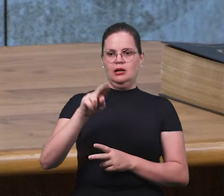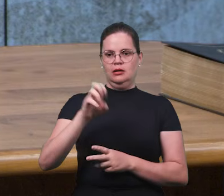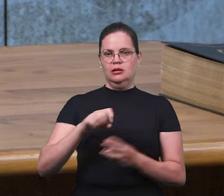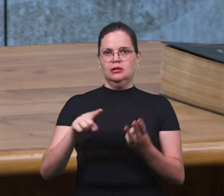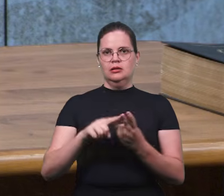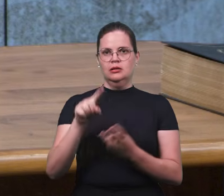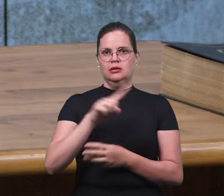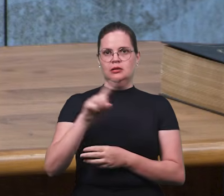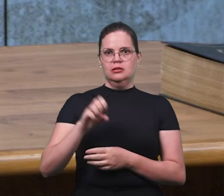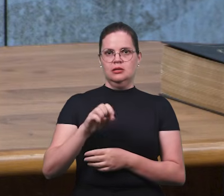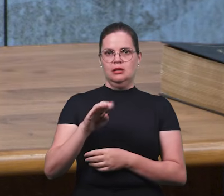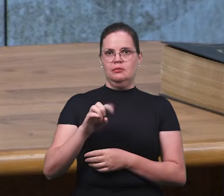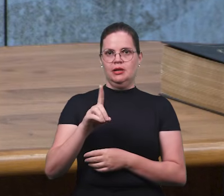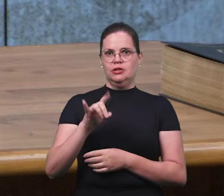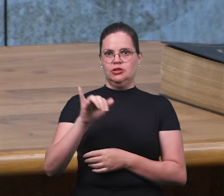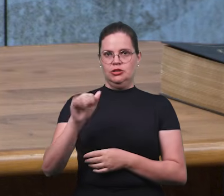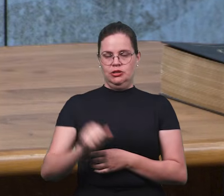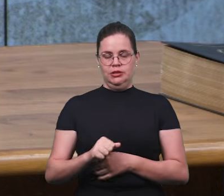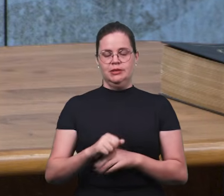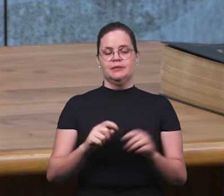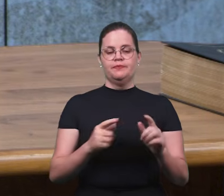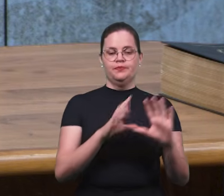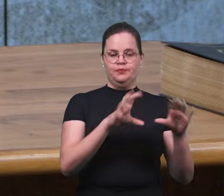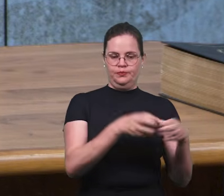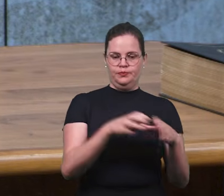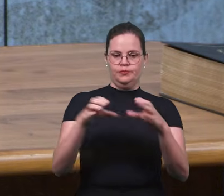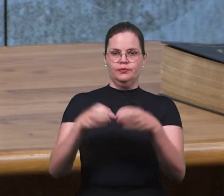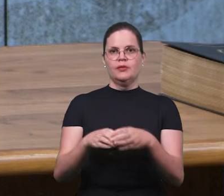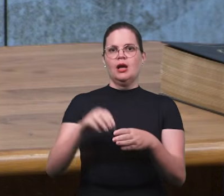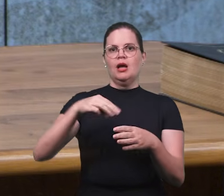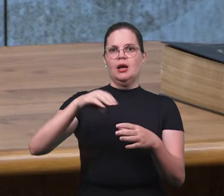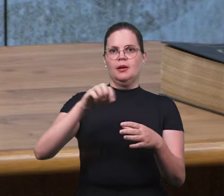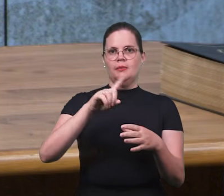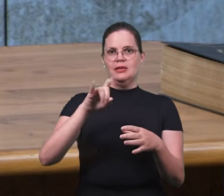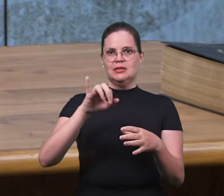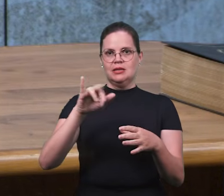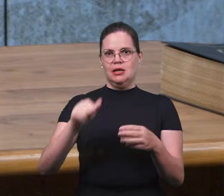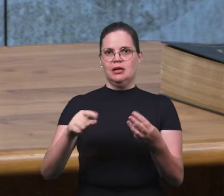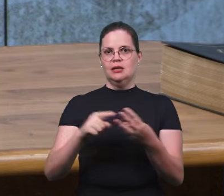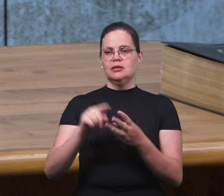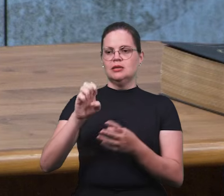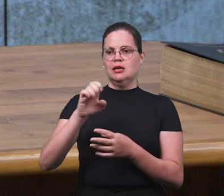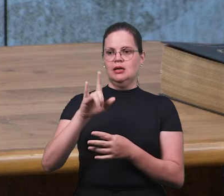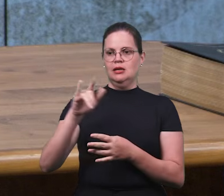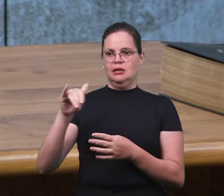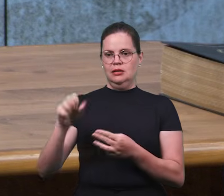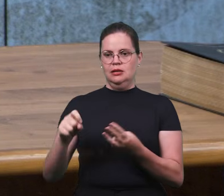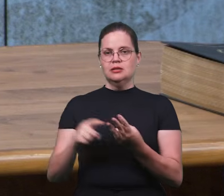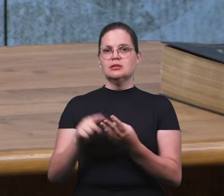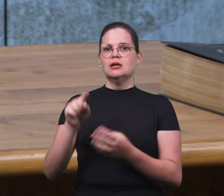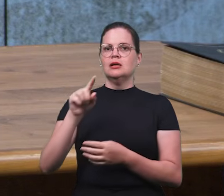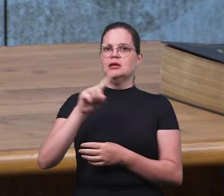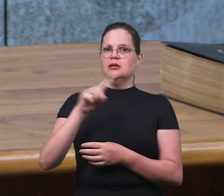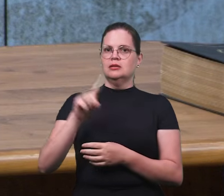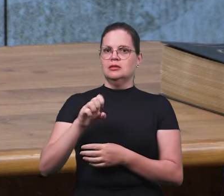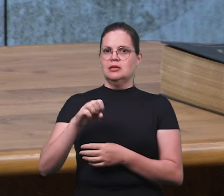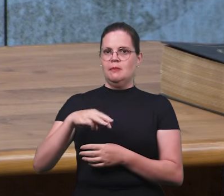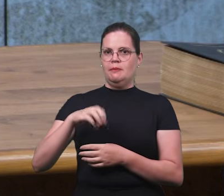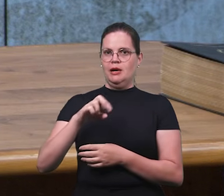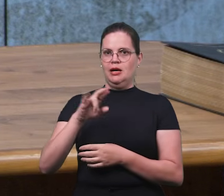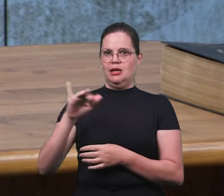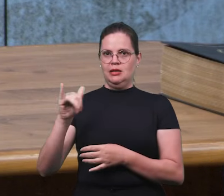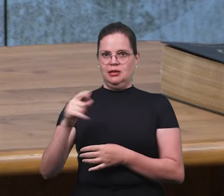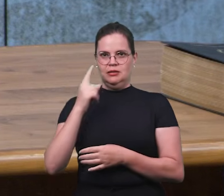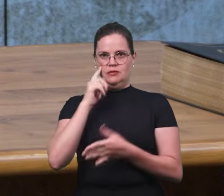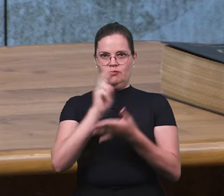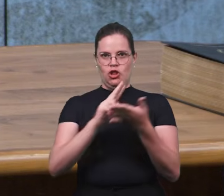dos filhos de Arim, Maazéias e Elias e Semaías, Jeiel e Uzias, e dos